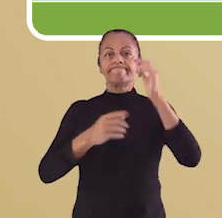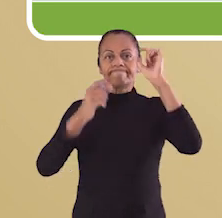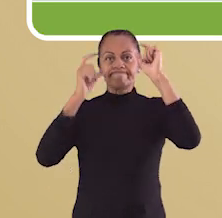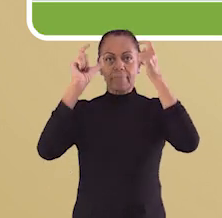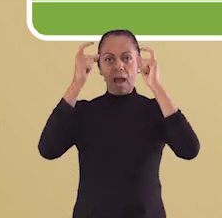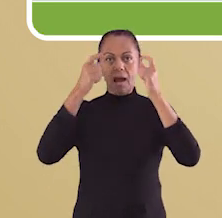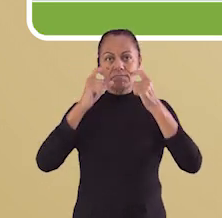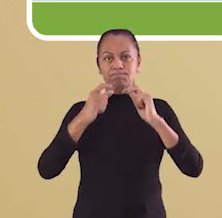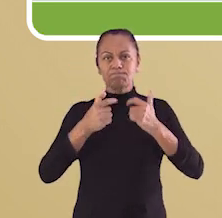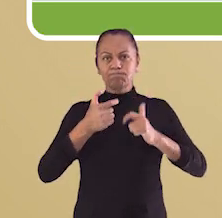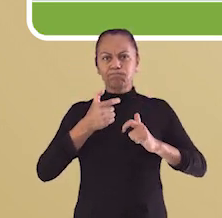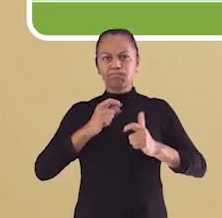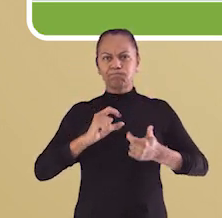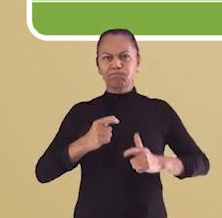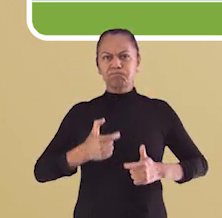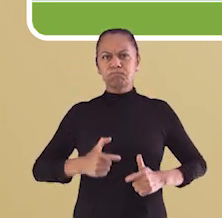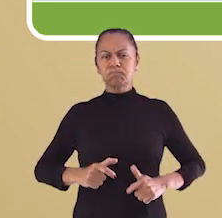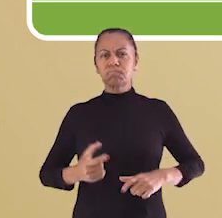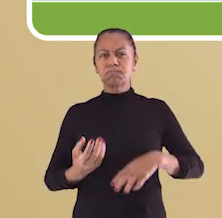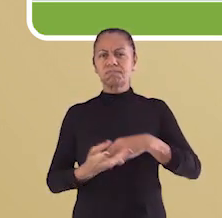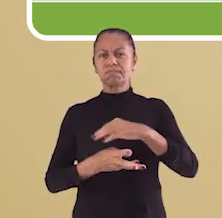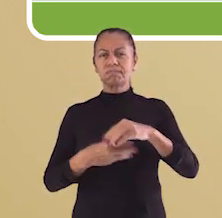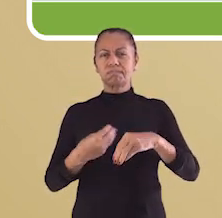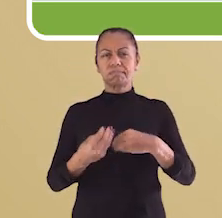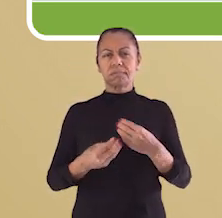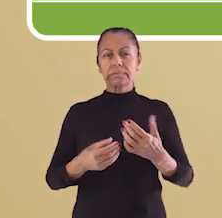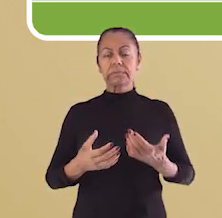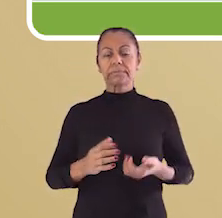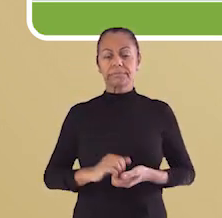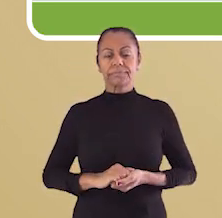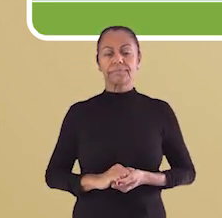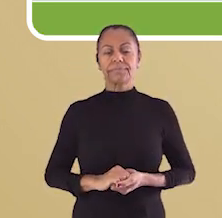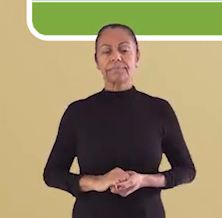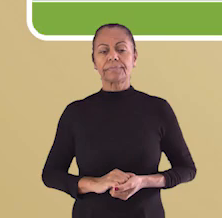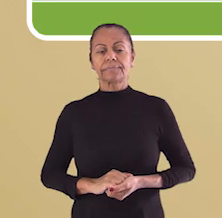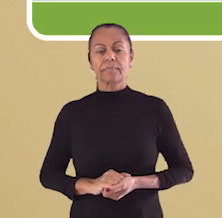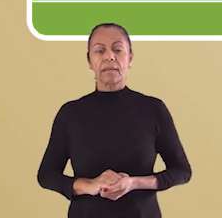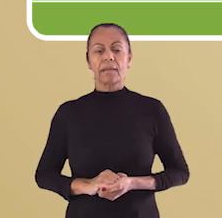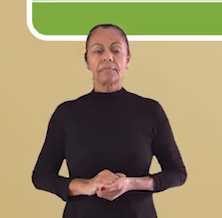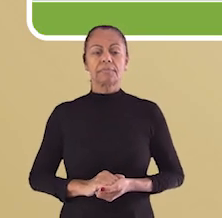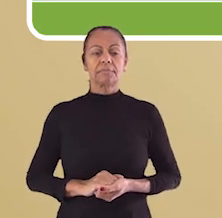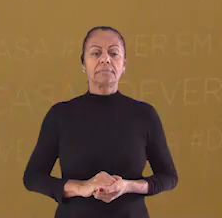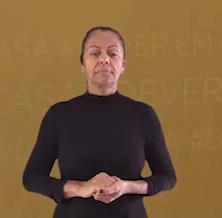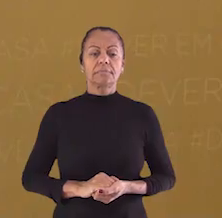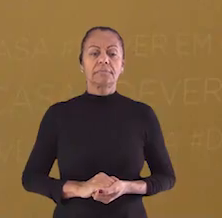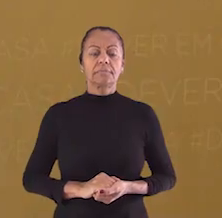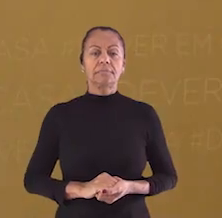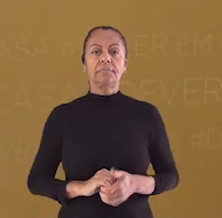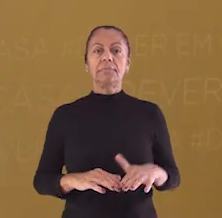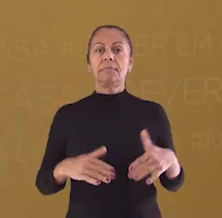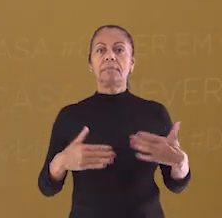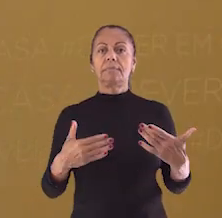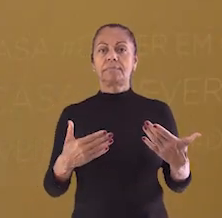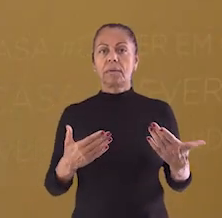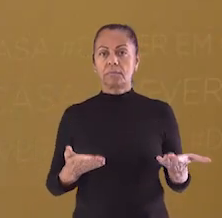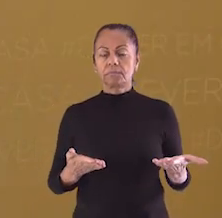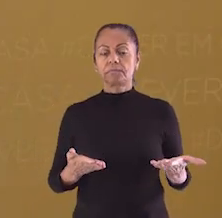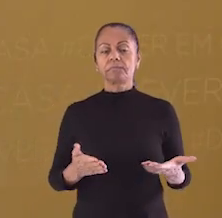apontar a câmera do seu celular para ele e continue com a gente aqui, porque estamos na metade do caminho. Então,